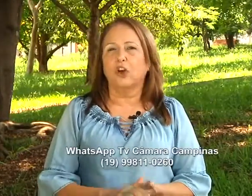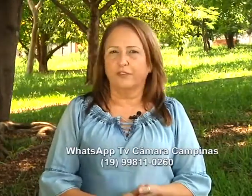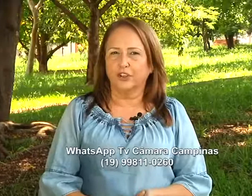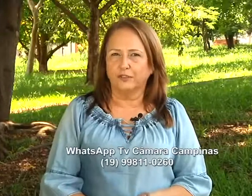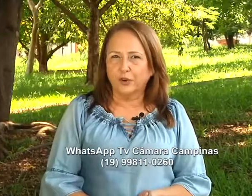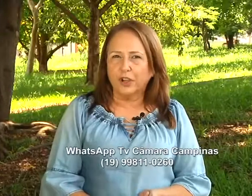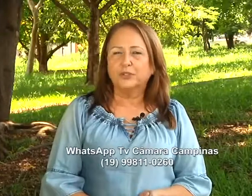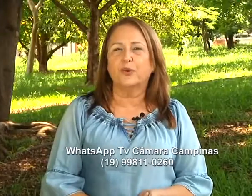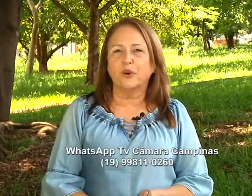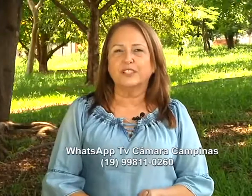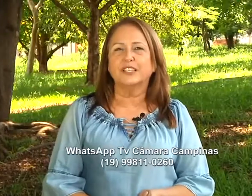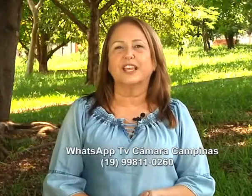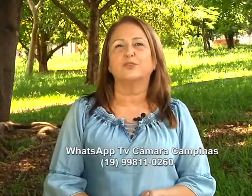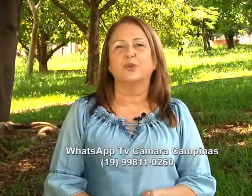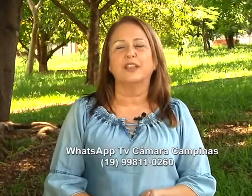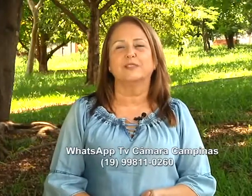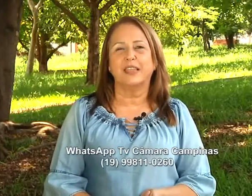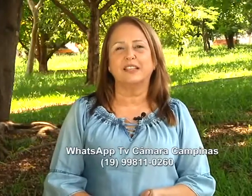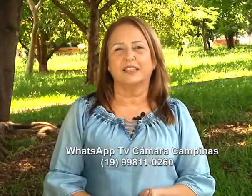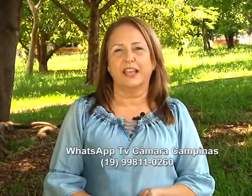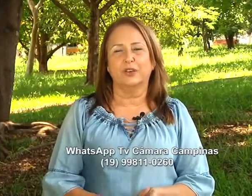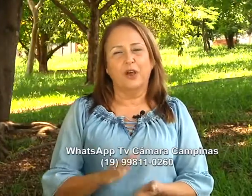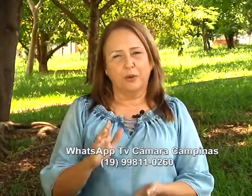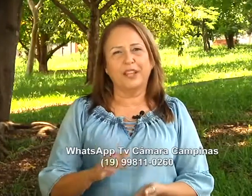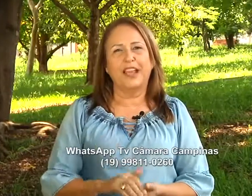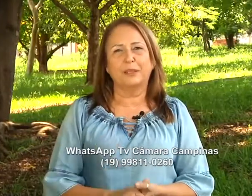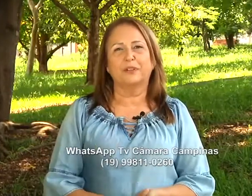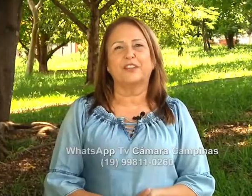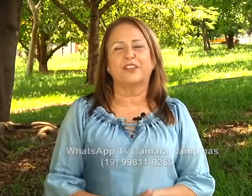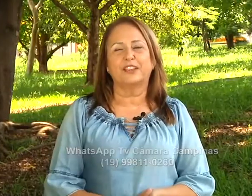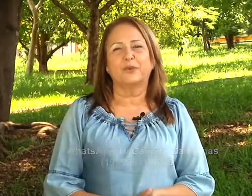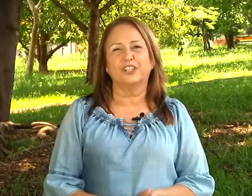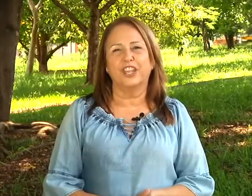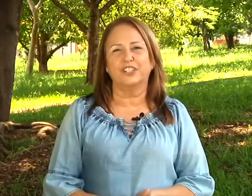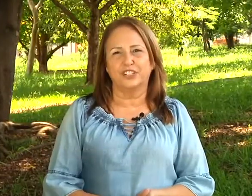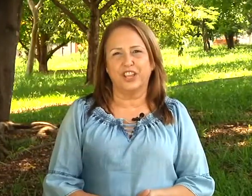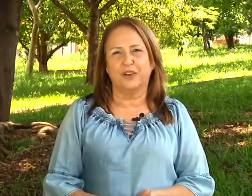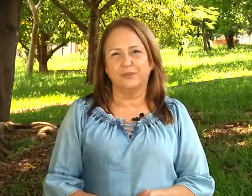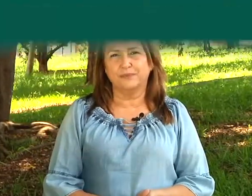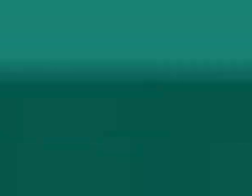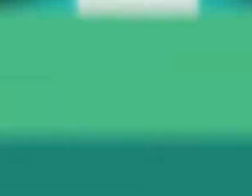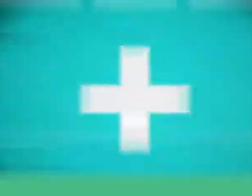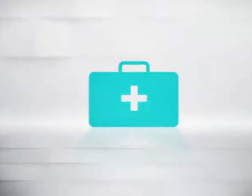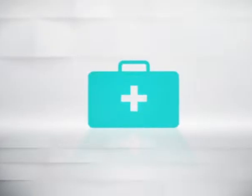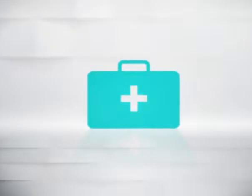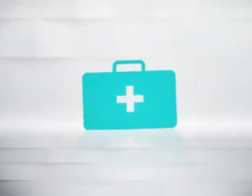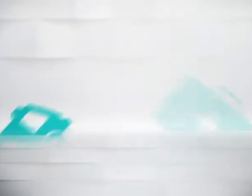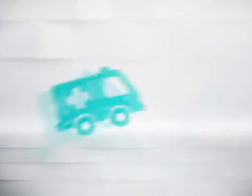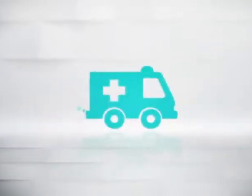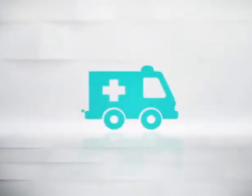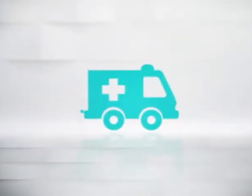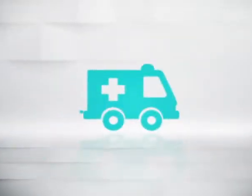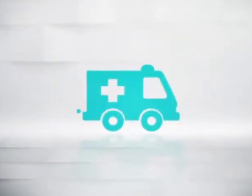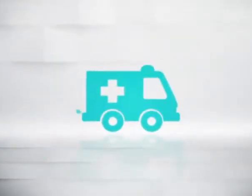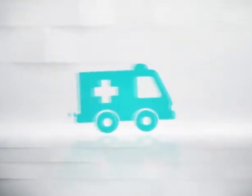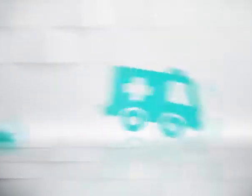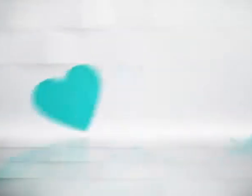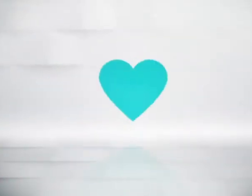Câmara, 998 11 0260. Obrigada por ter ficado com a gente. Tchau!